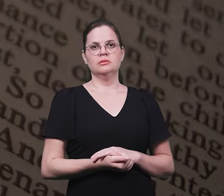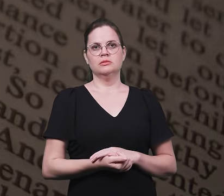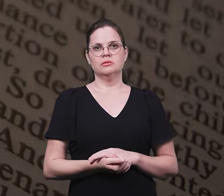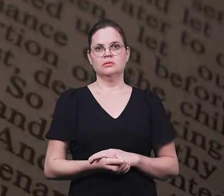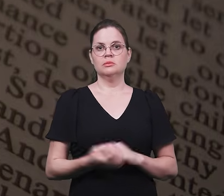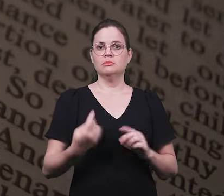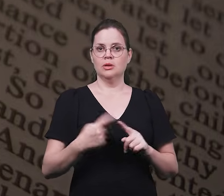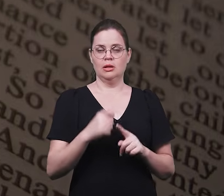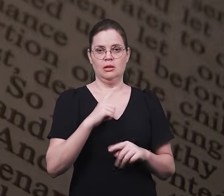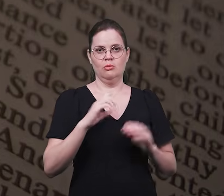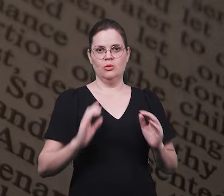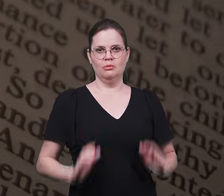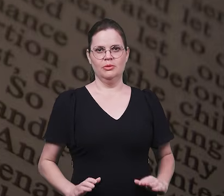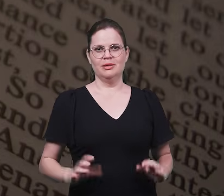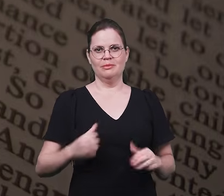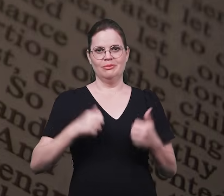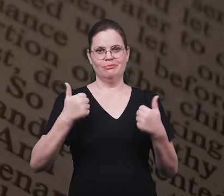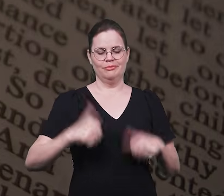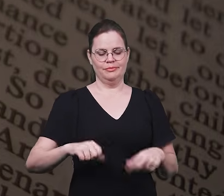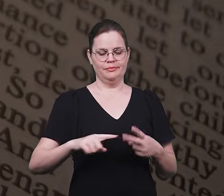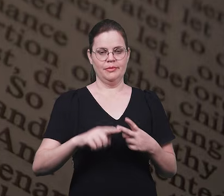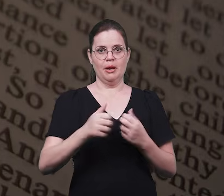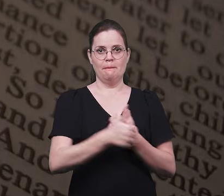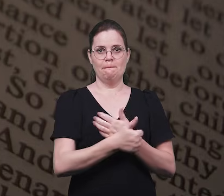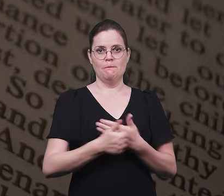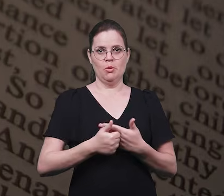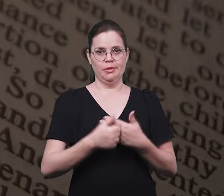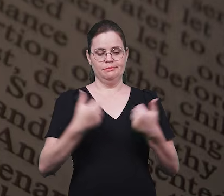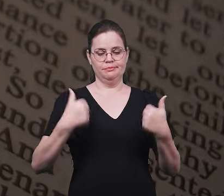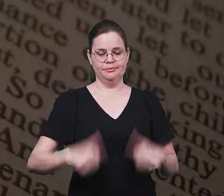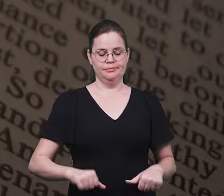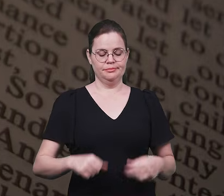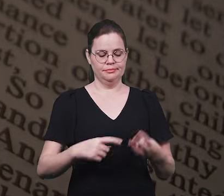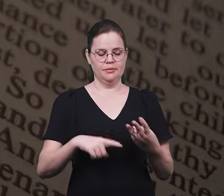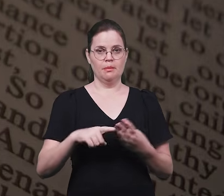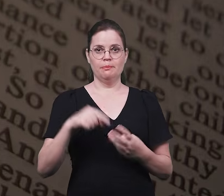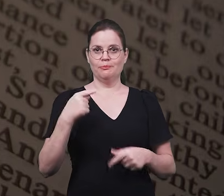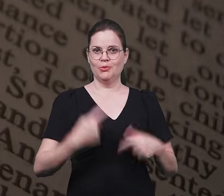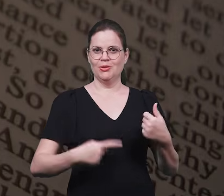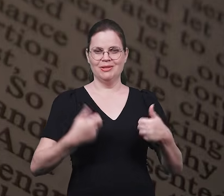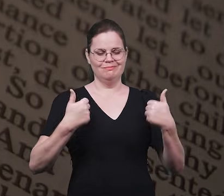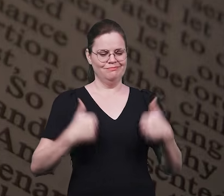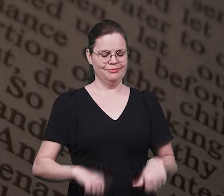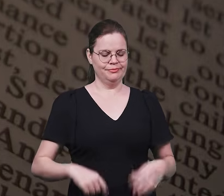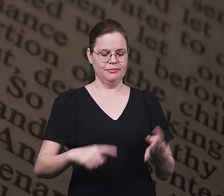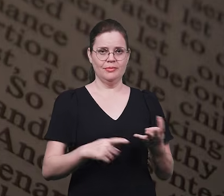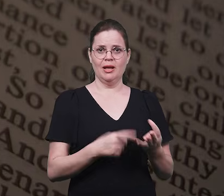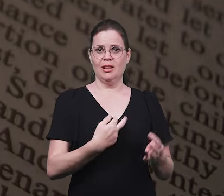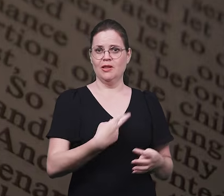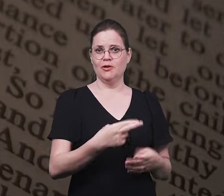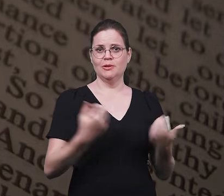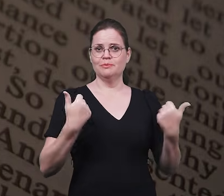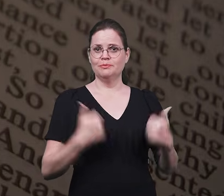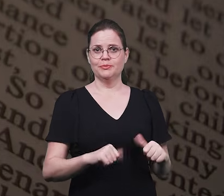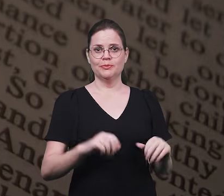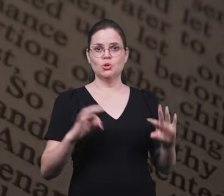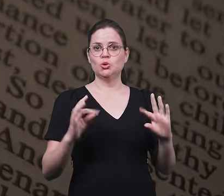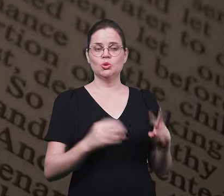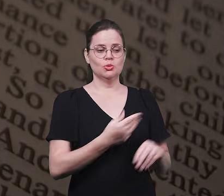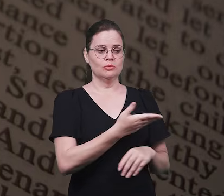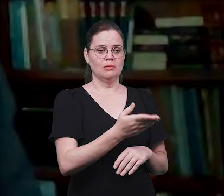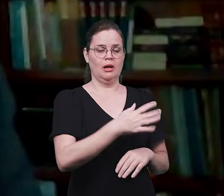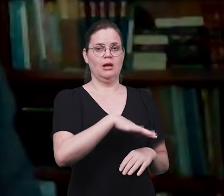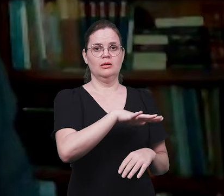envolvem tudo. Envolvem todo o comportamento, toda a moral, toda a parte